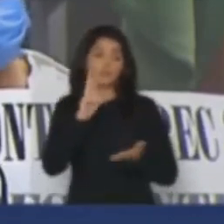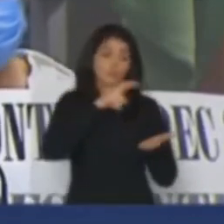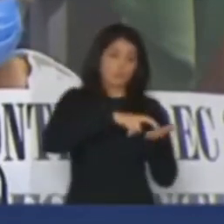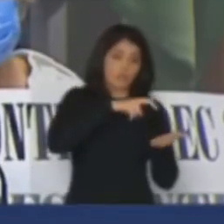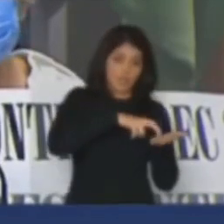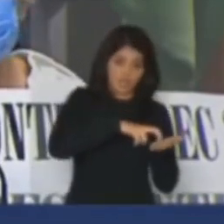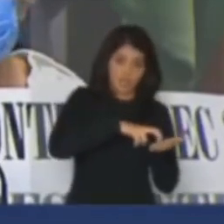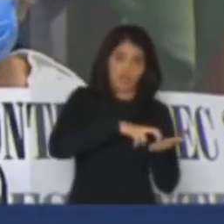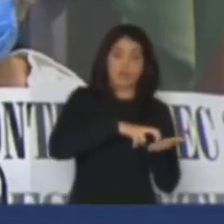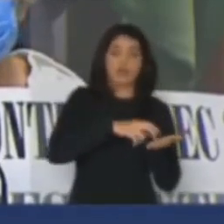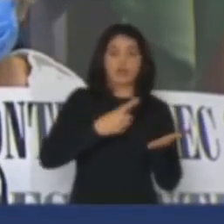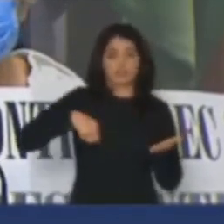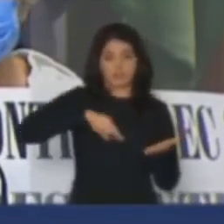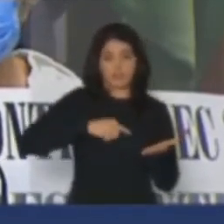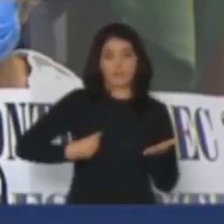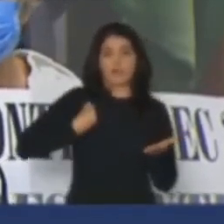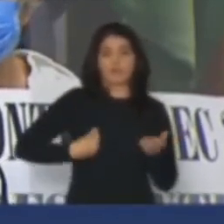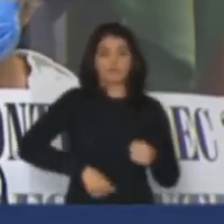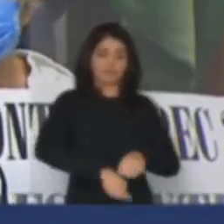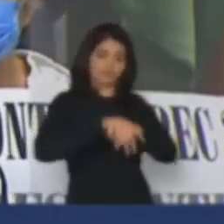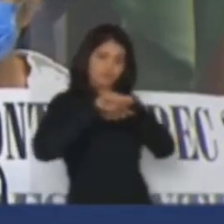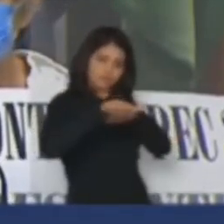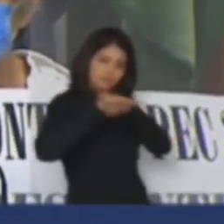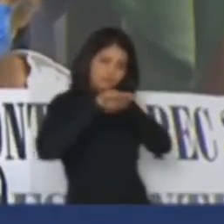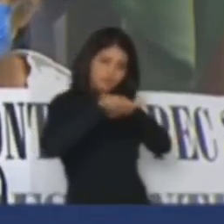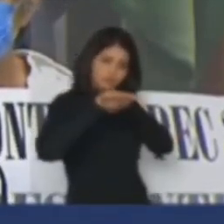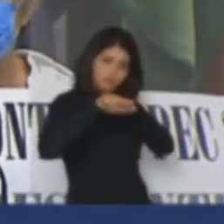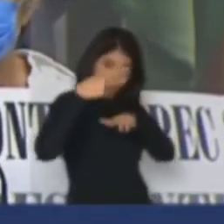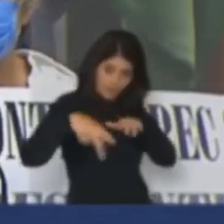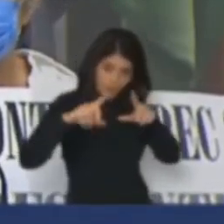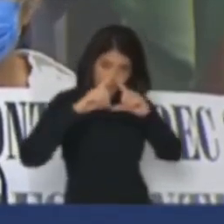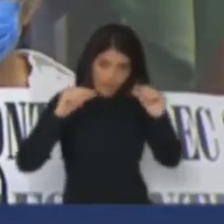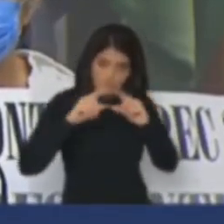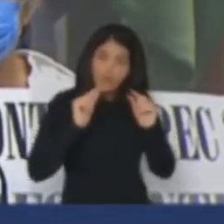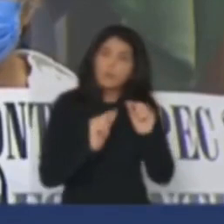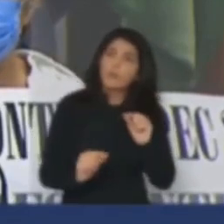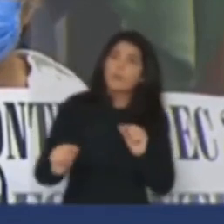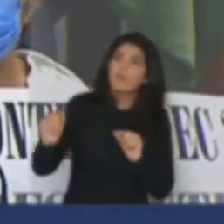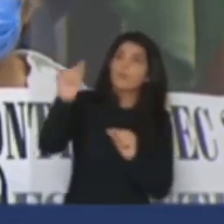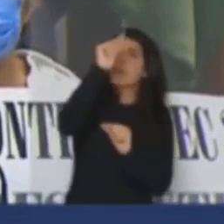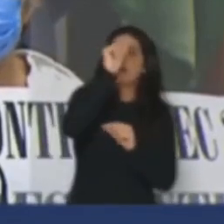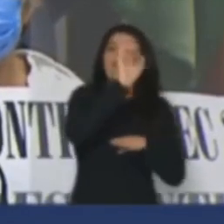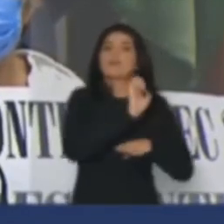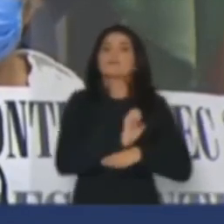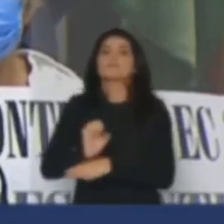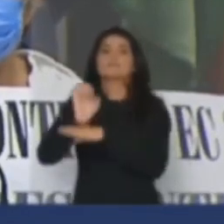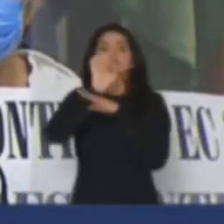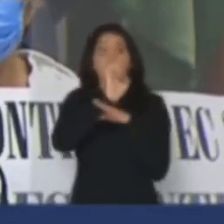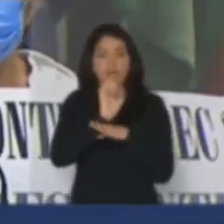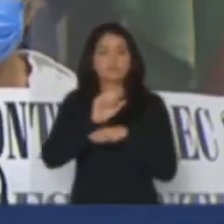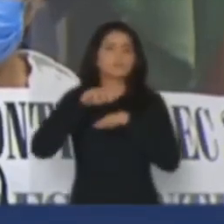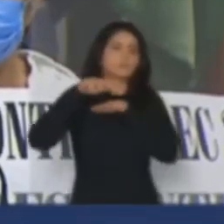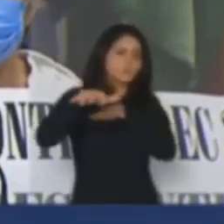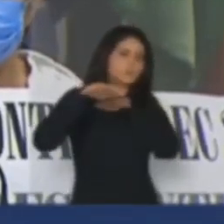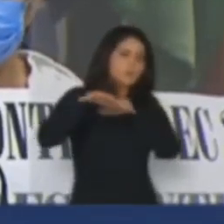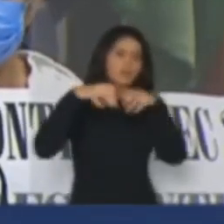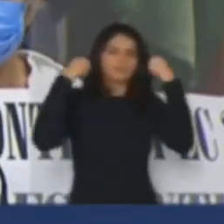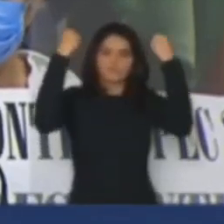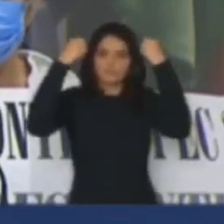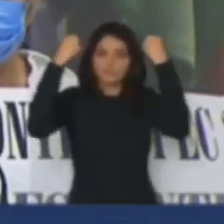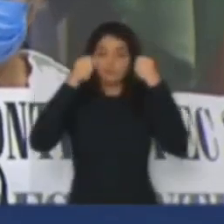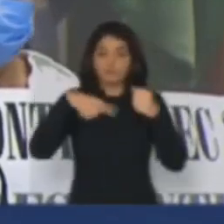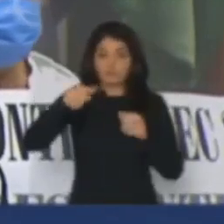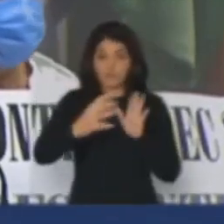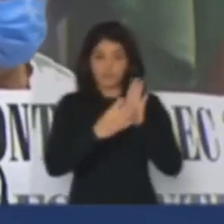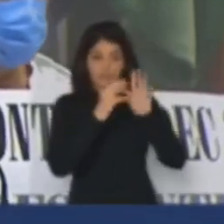nós participamos aqui do ato em Brasília, e muitos outros estão sendo feitos nos estados. Os servidores estão de olho no